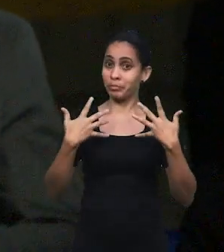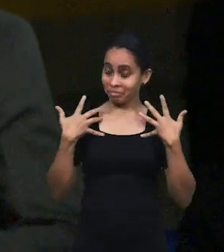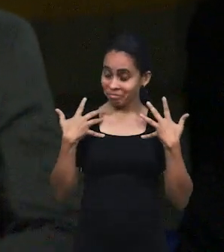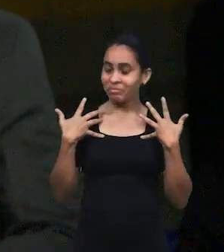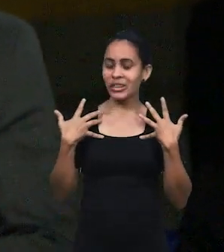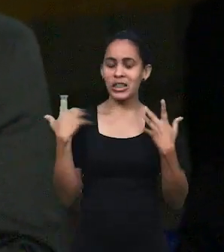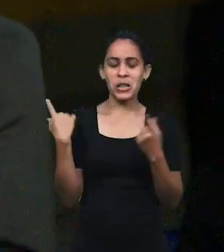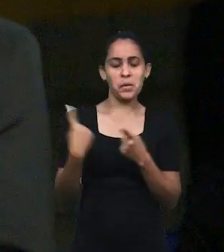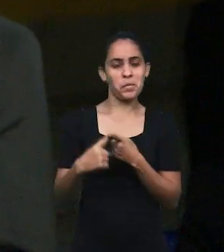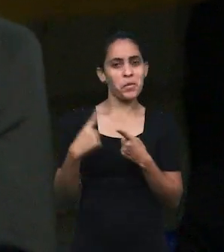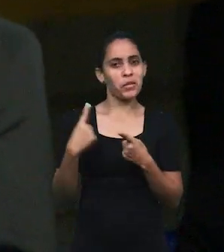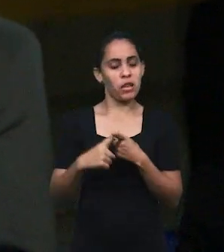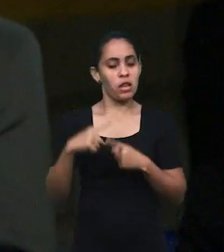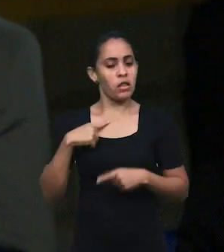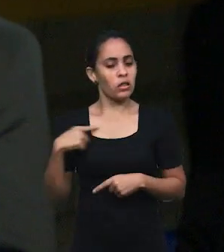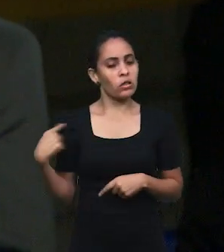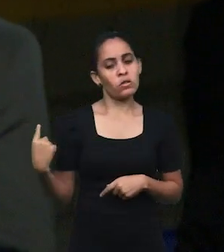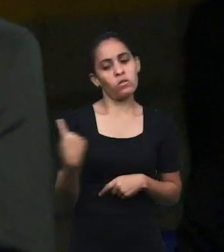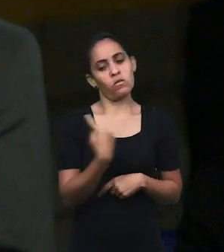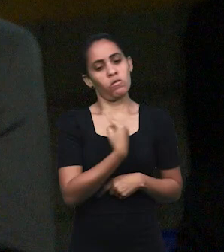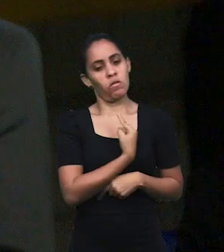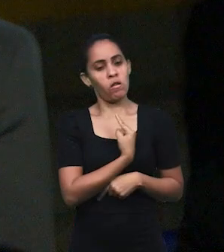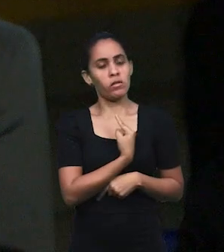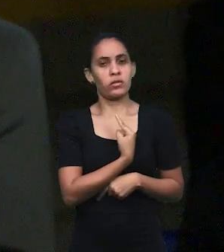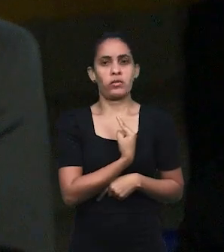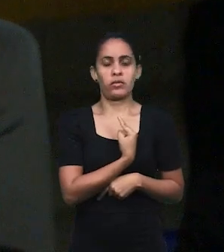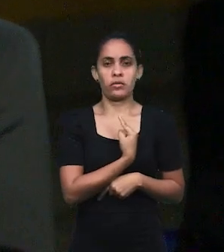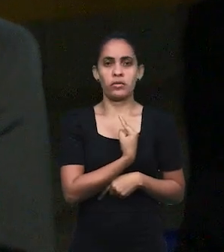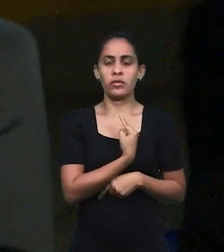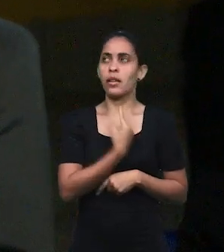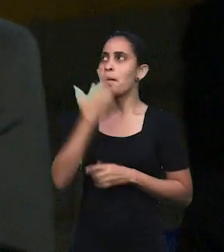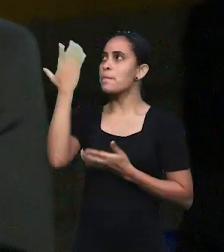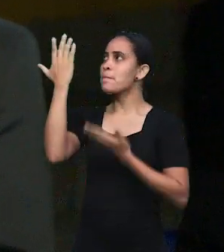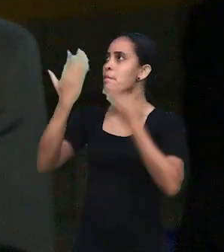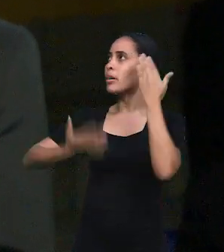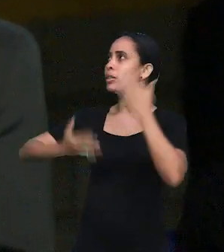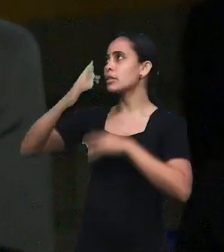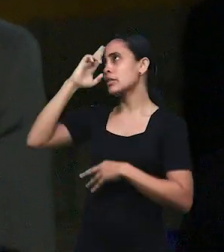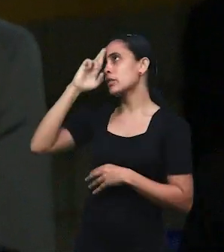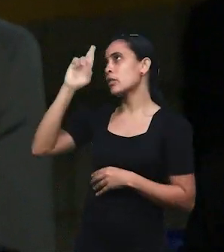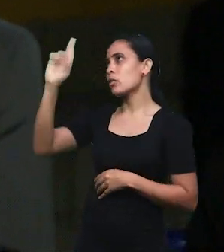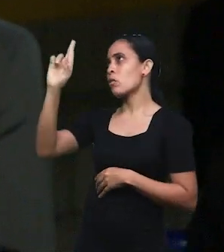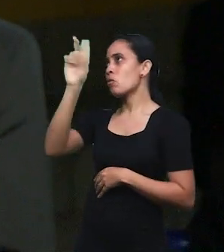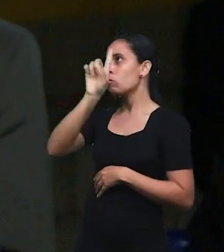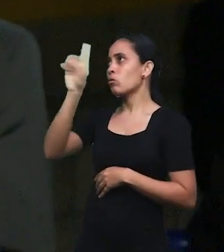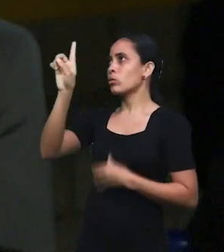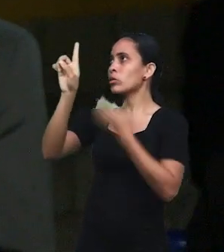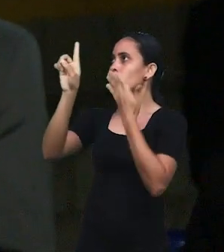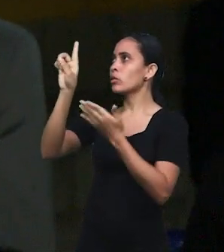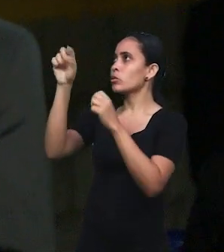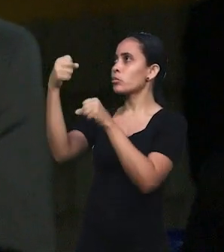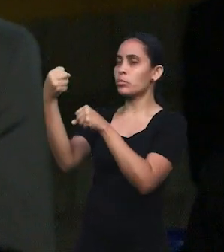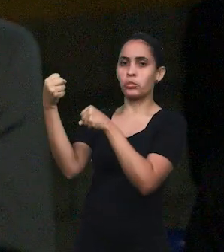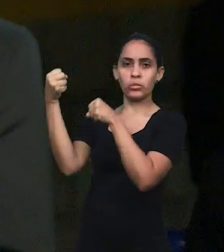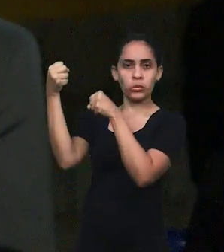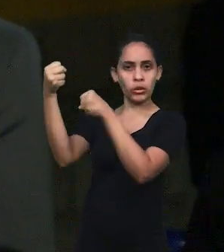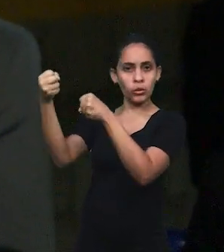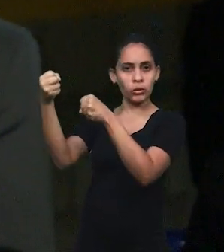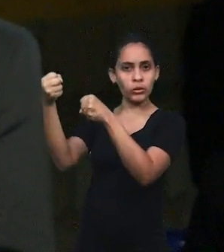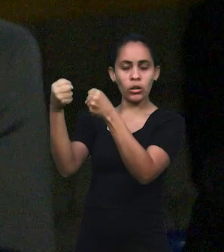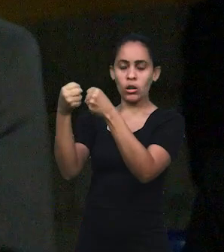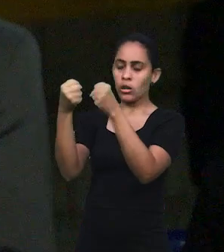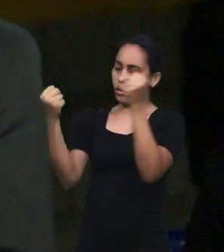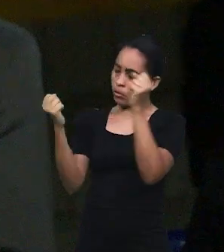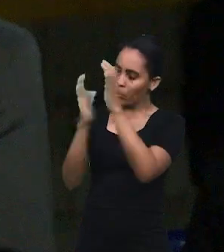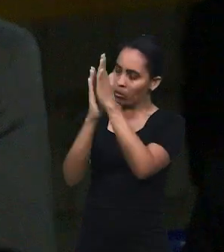alegria. Alegria porque estamos diante do Senhor, nosso Deus Todo-Poderoso.